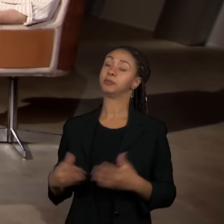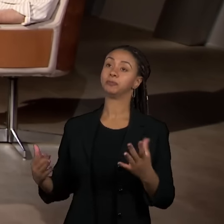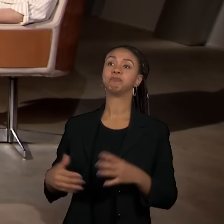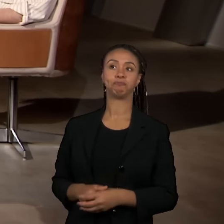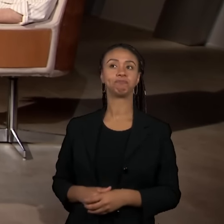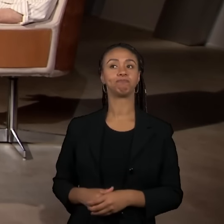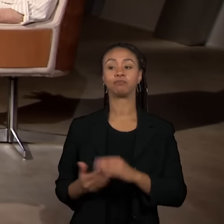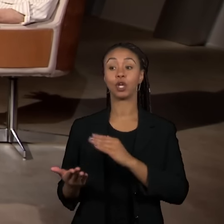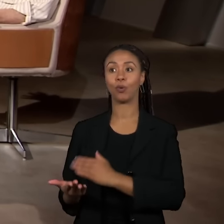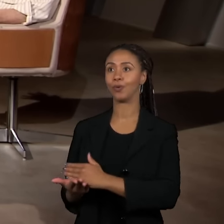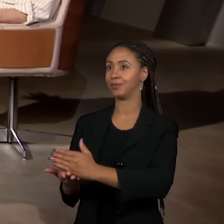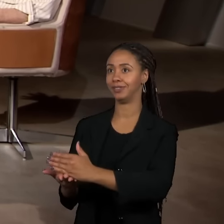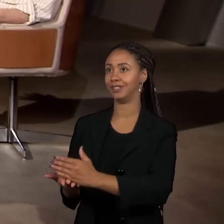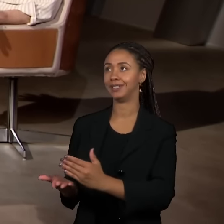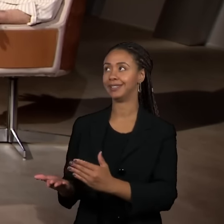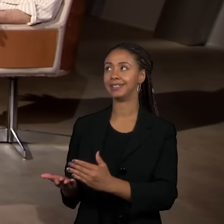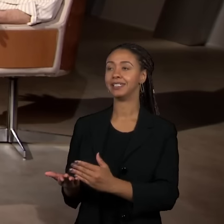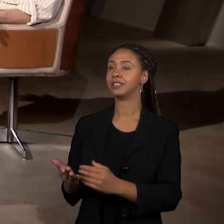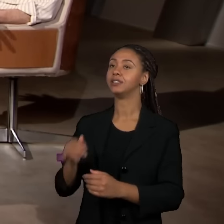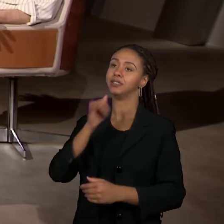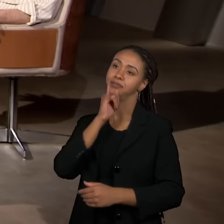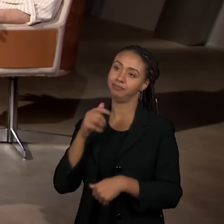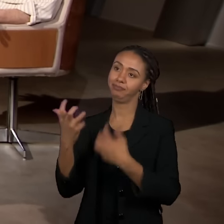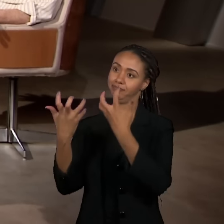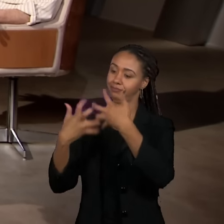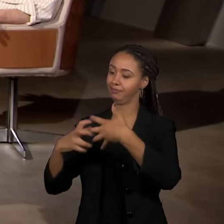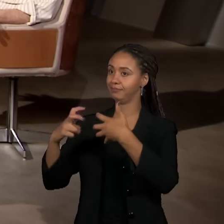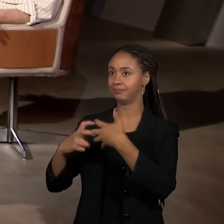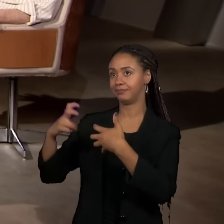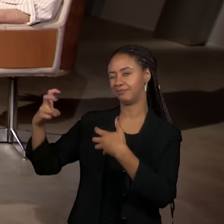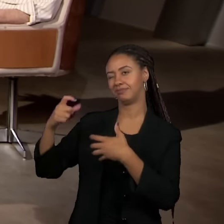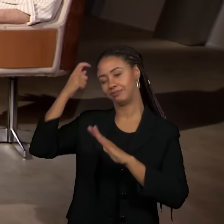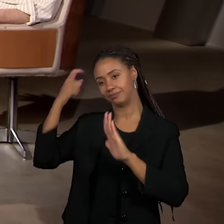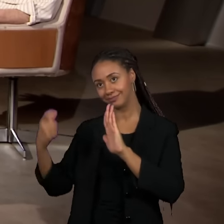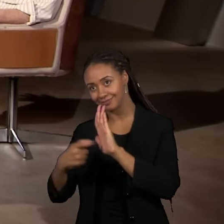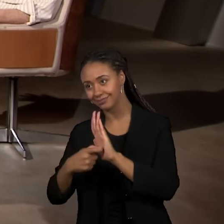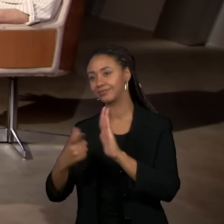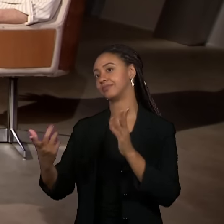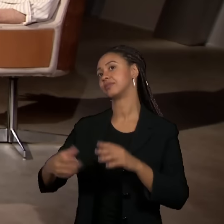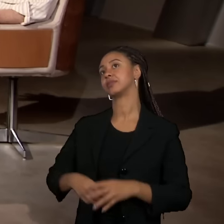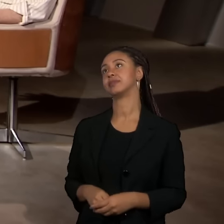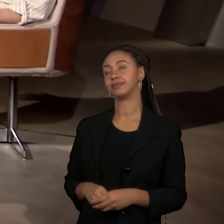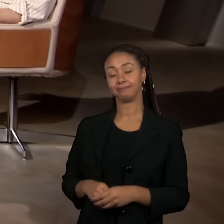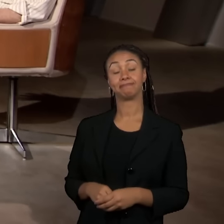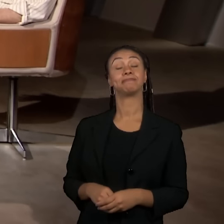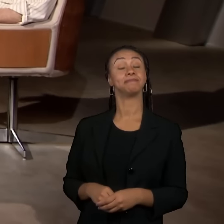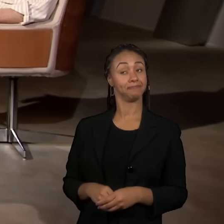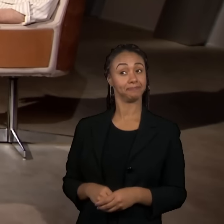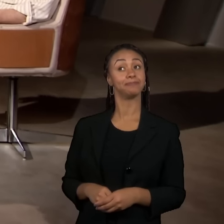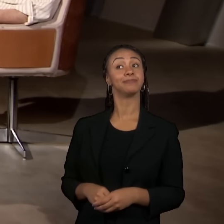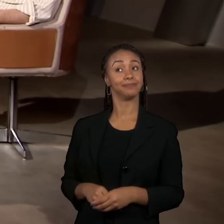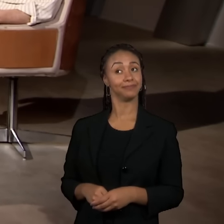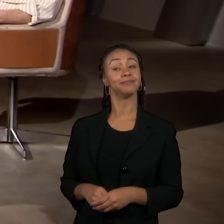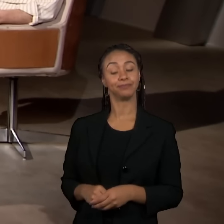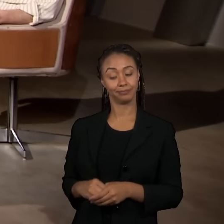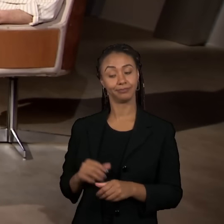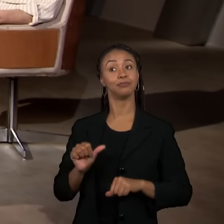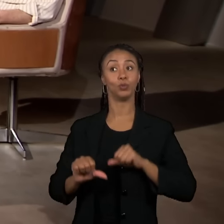coisas assim n Inteligência Artificial vai fazer uma grande mudança né